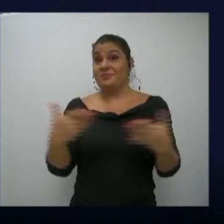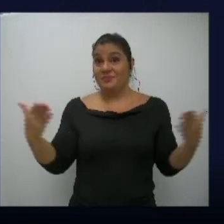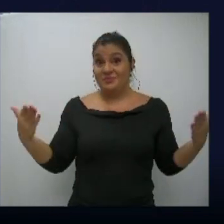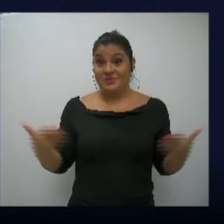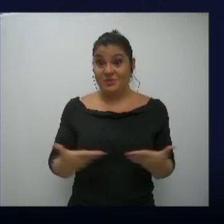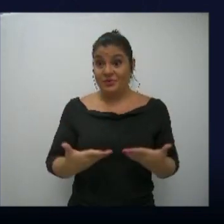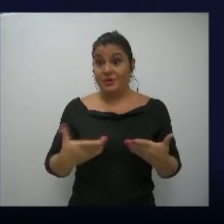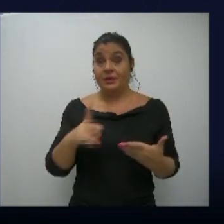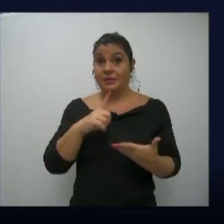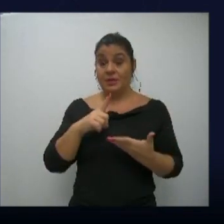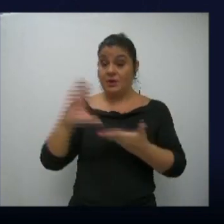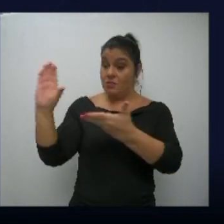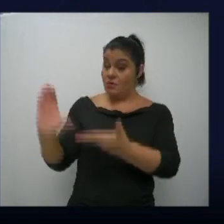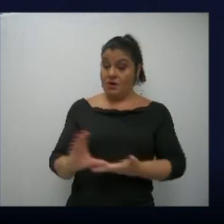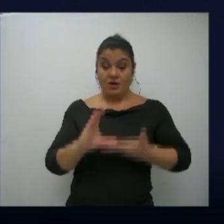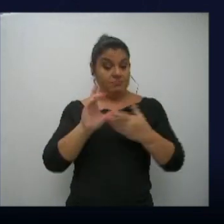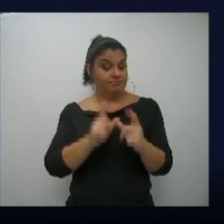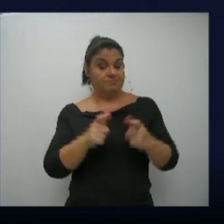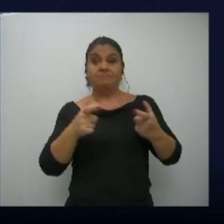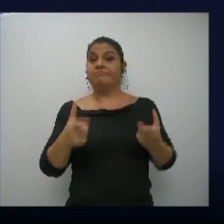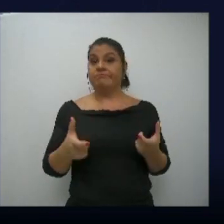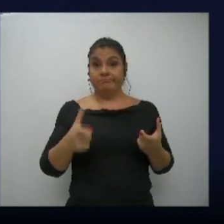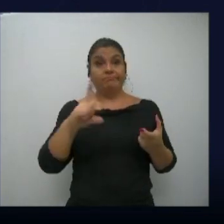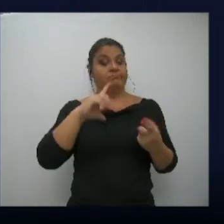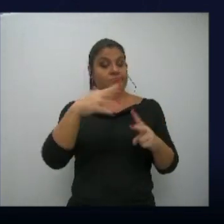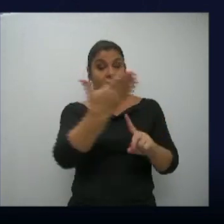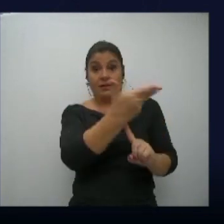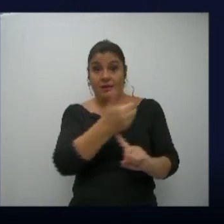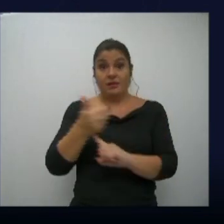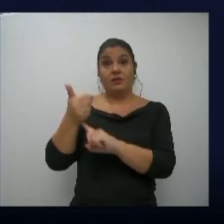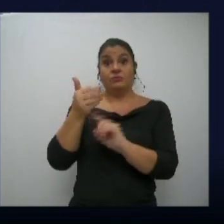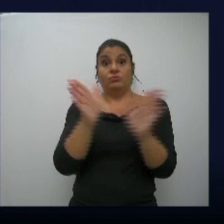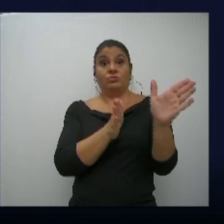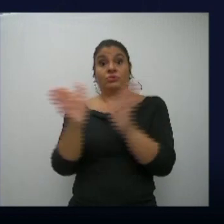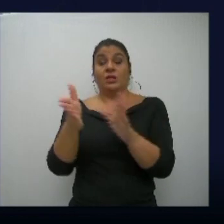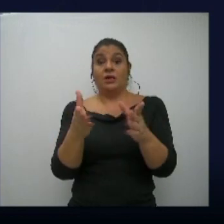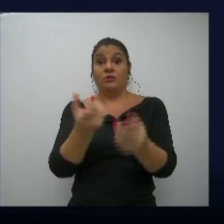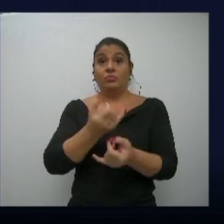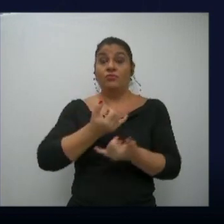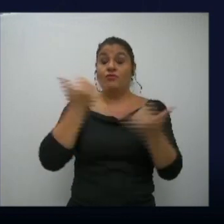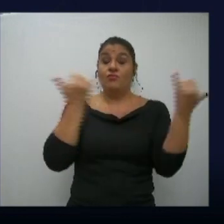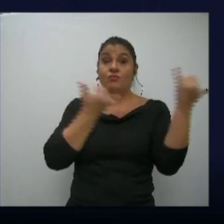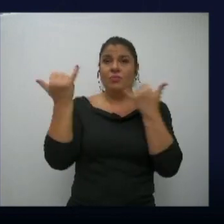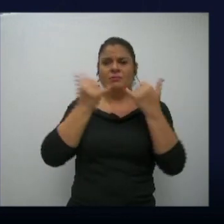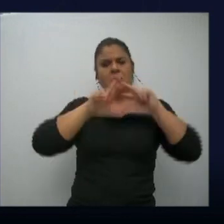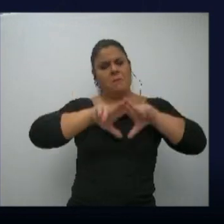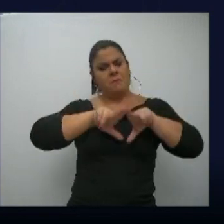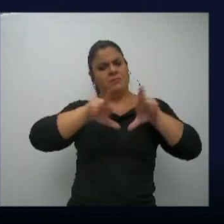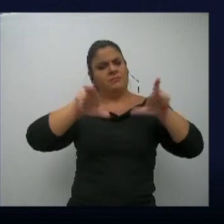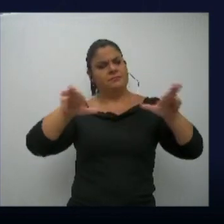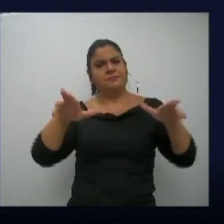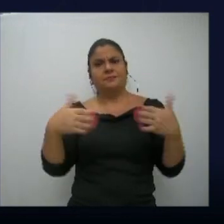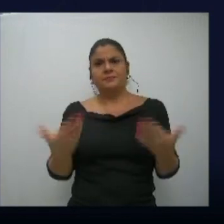dia você tem bem que você tem você E hoje você tem a saudade tal então